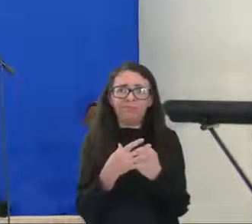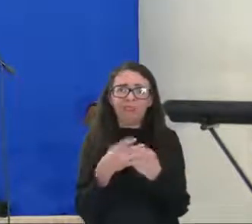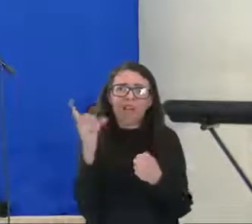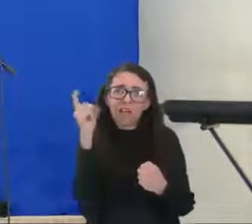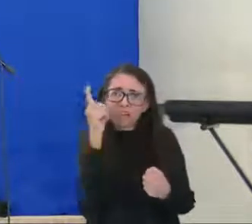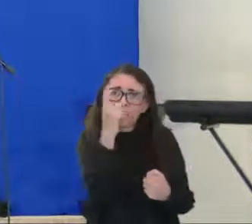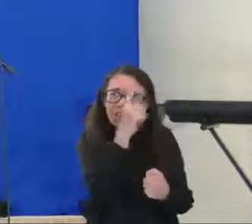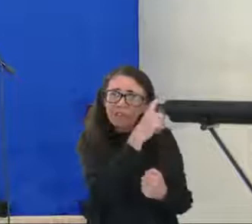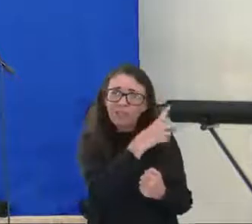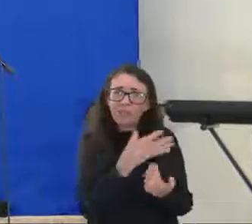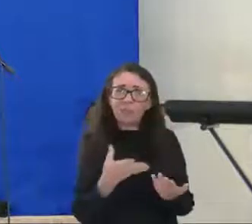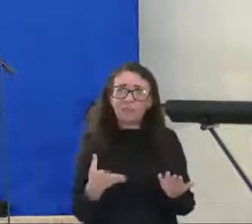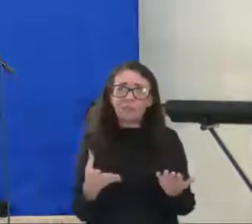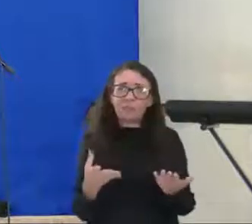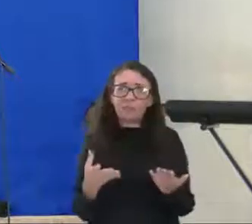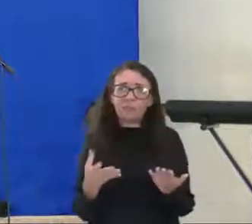tem.